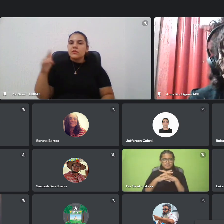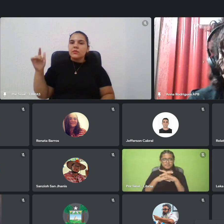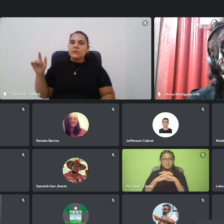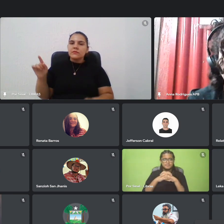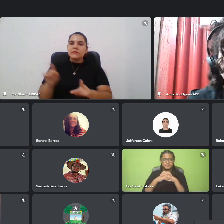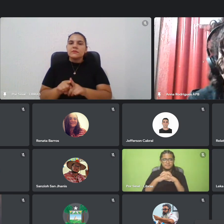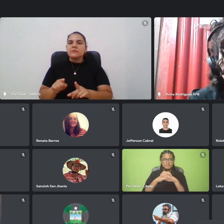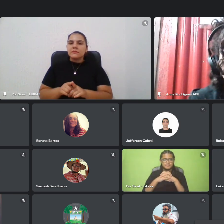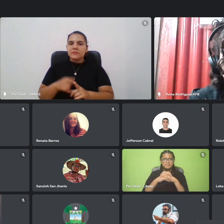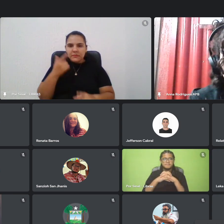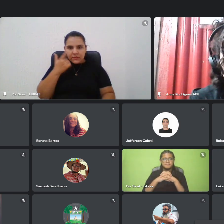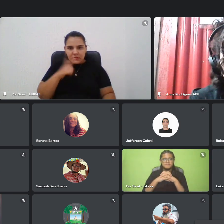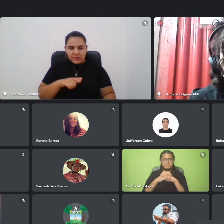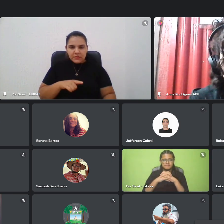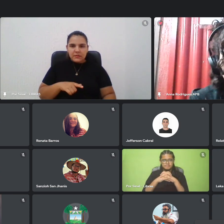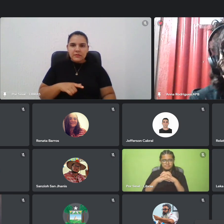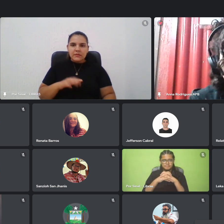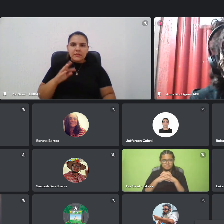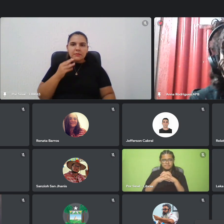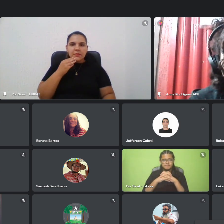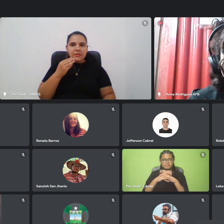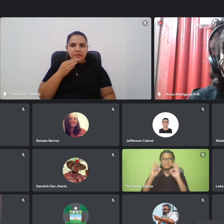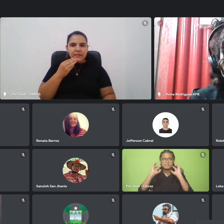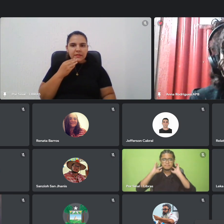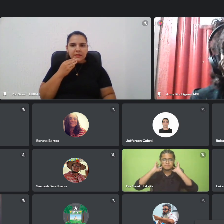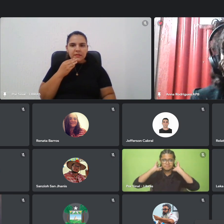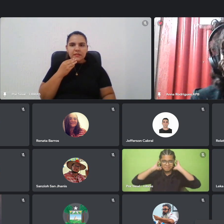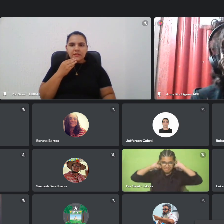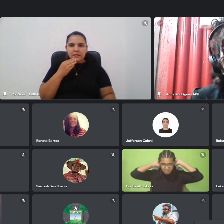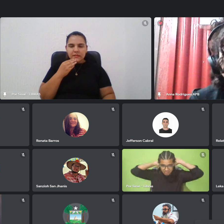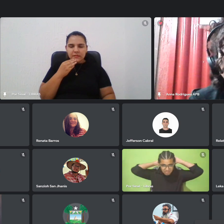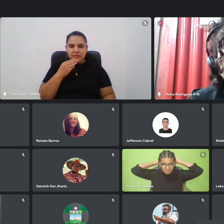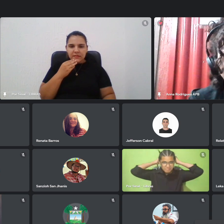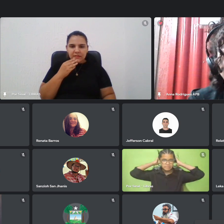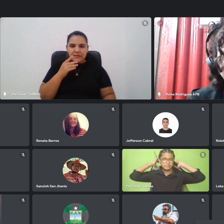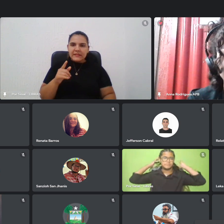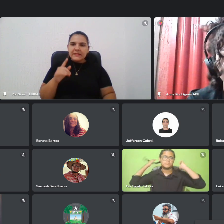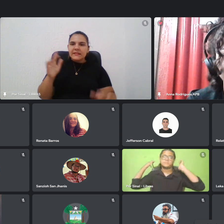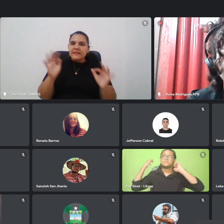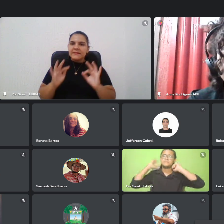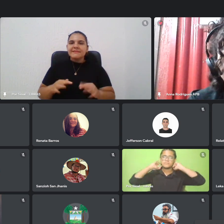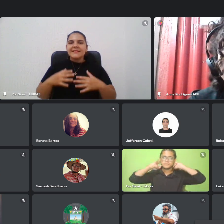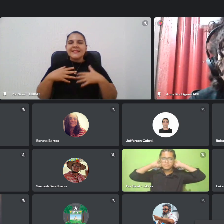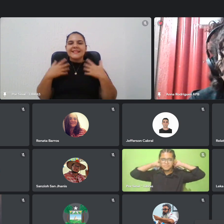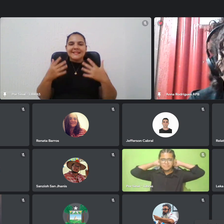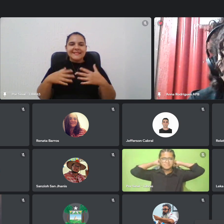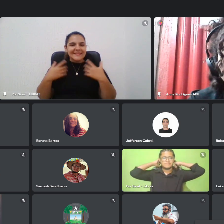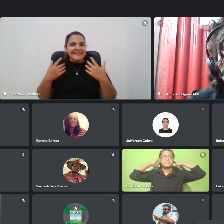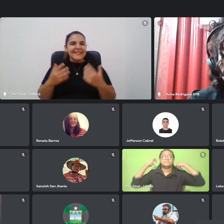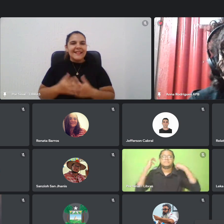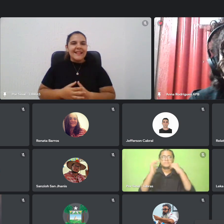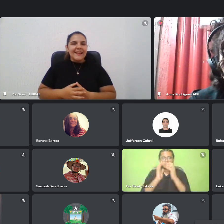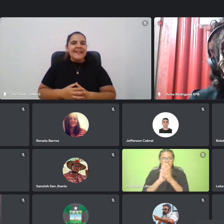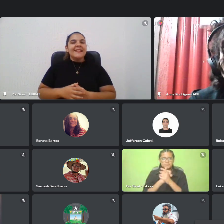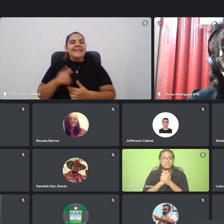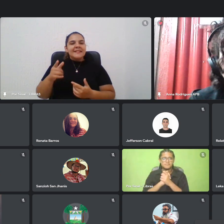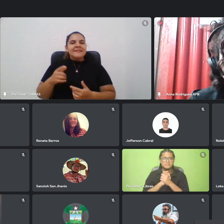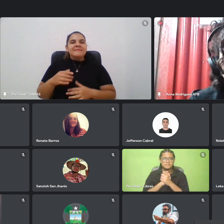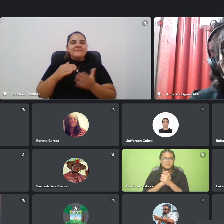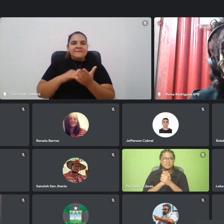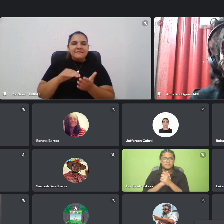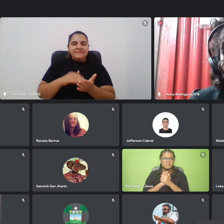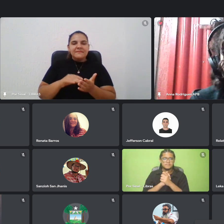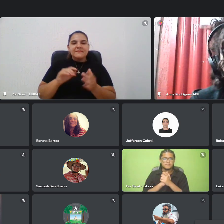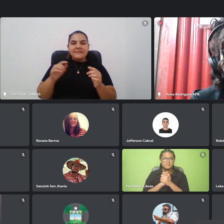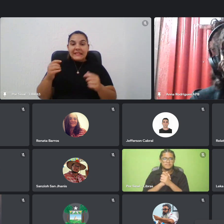aproveita bastante quando você estiver aí, assim, bem feliz, bem animado, lembra? Mária, secretária de jornada de cultura lá do Rio Grande do Norte, queria estar aqui.